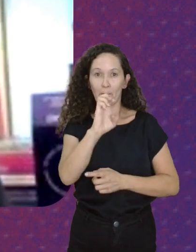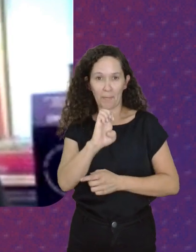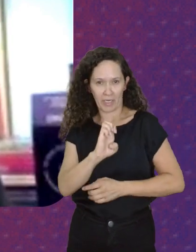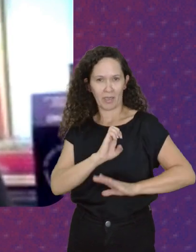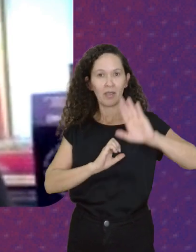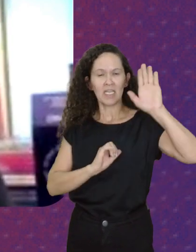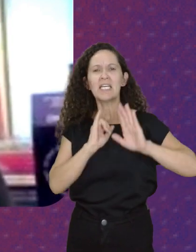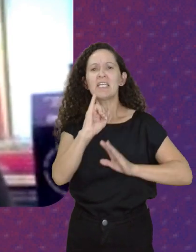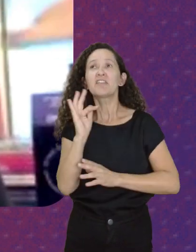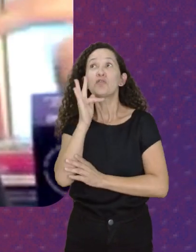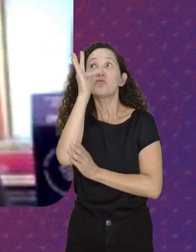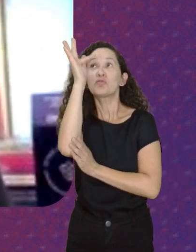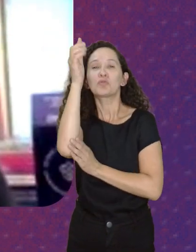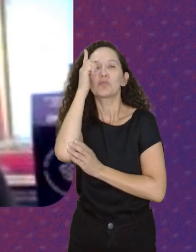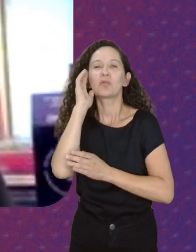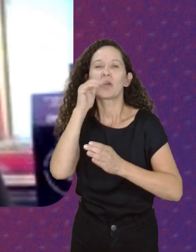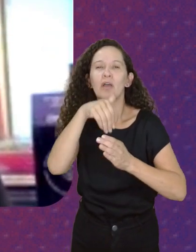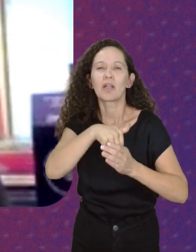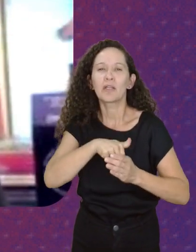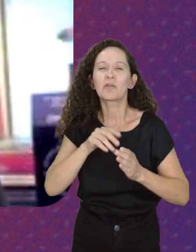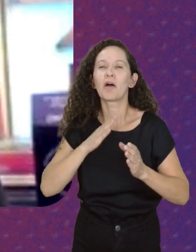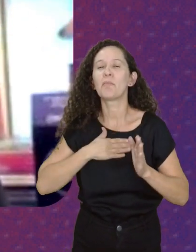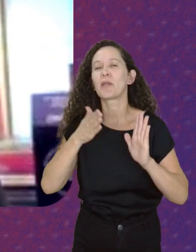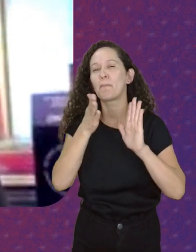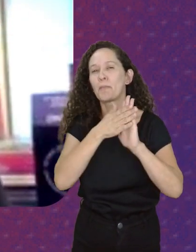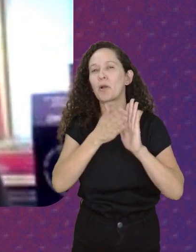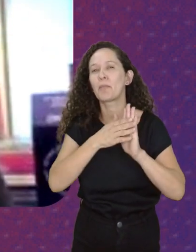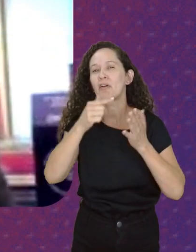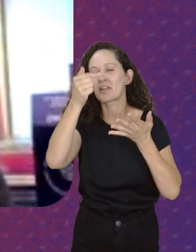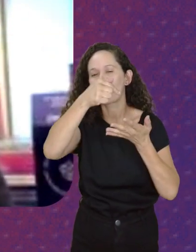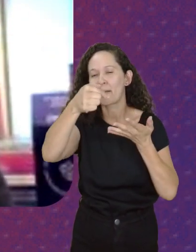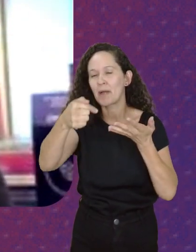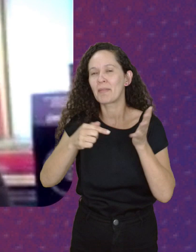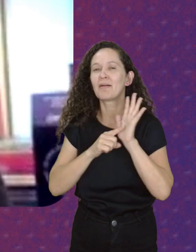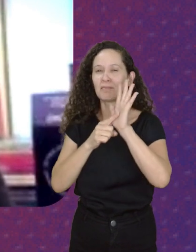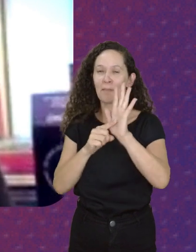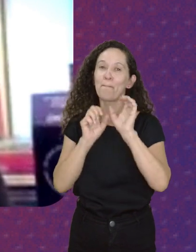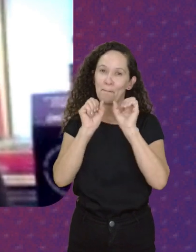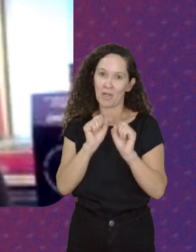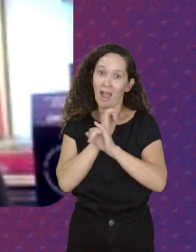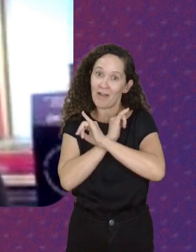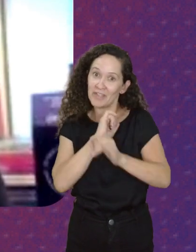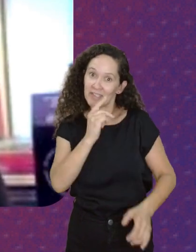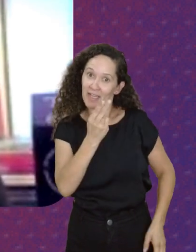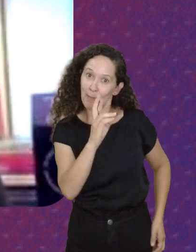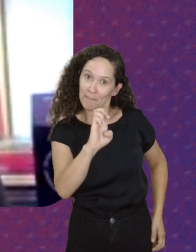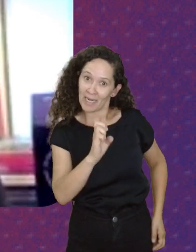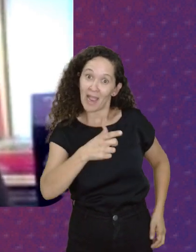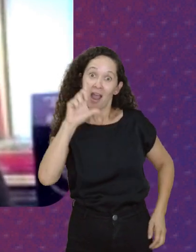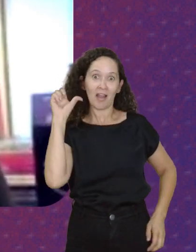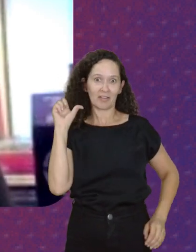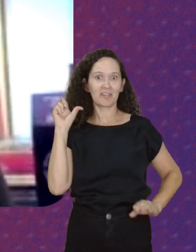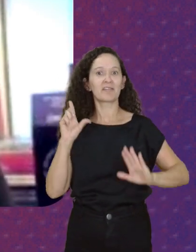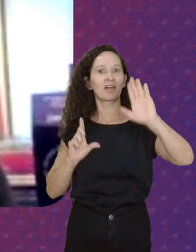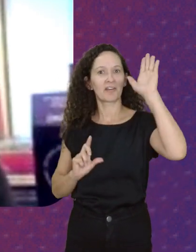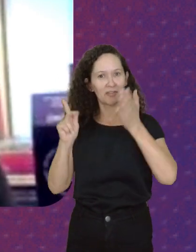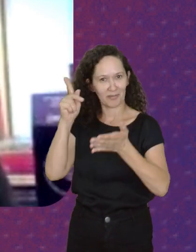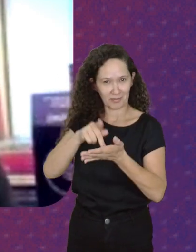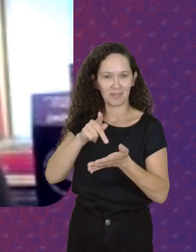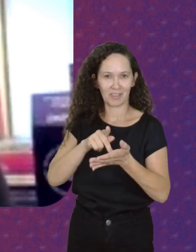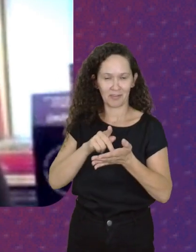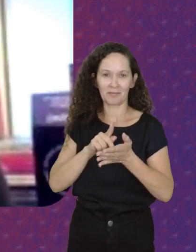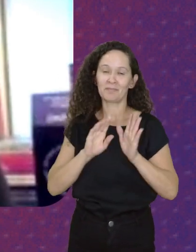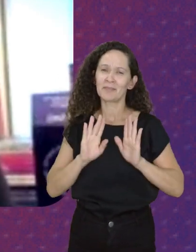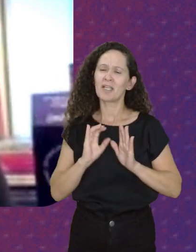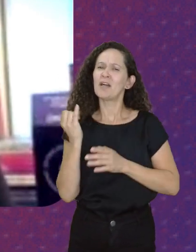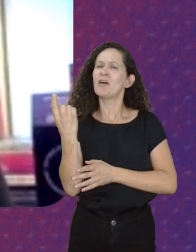venha a ser eleita, as minhas plataformas políticas são essas, essas e essas, né? Então, isso é possível. A única